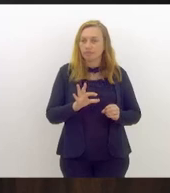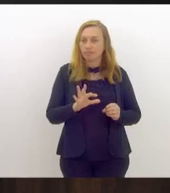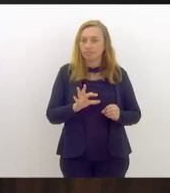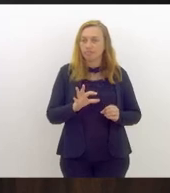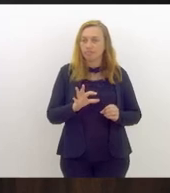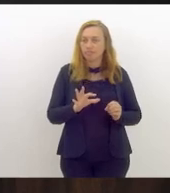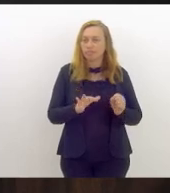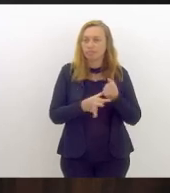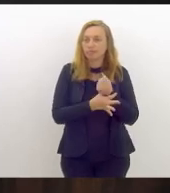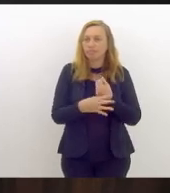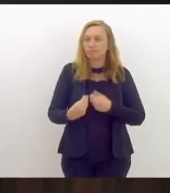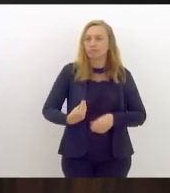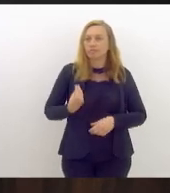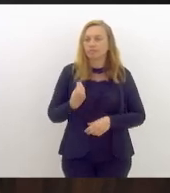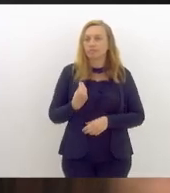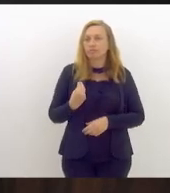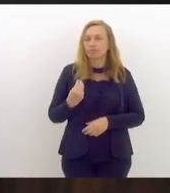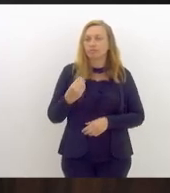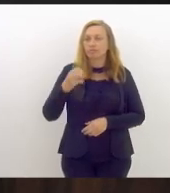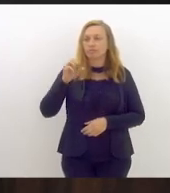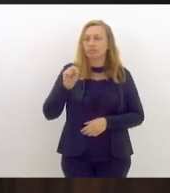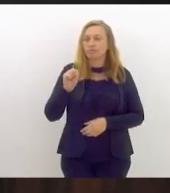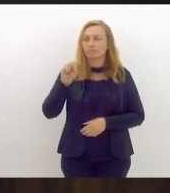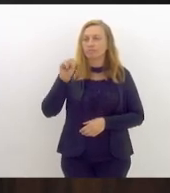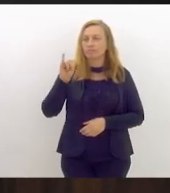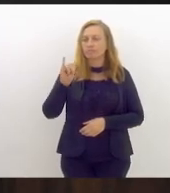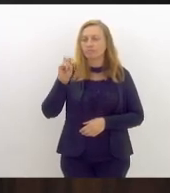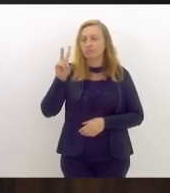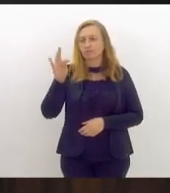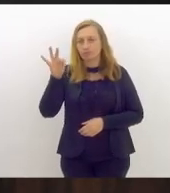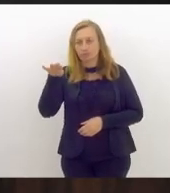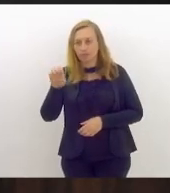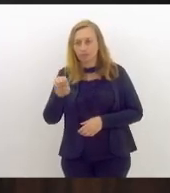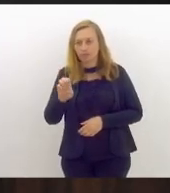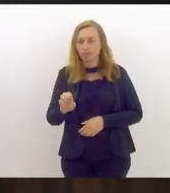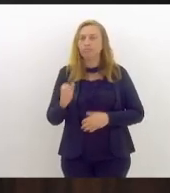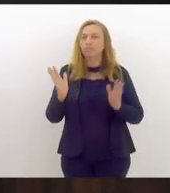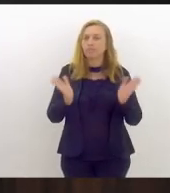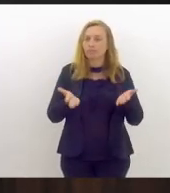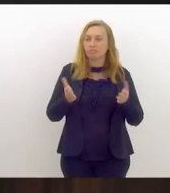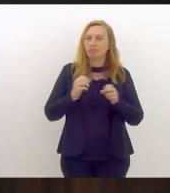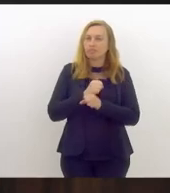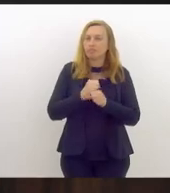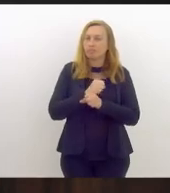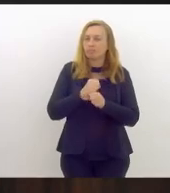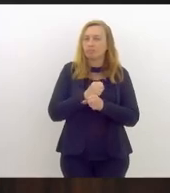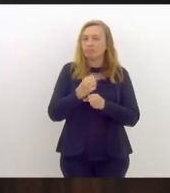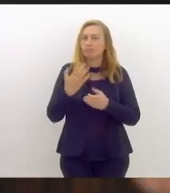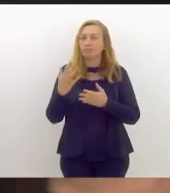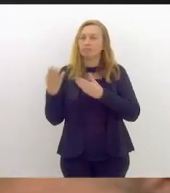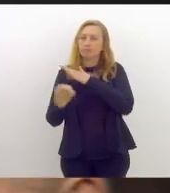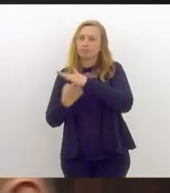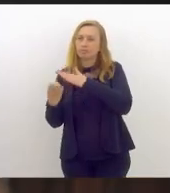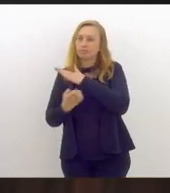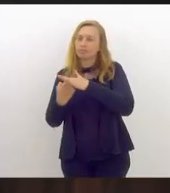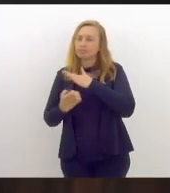Acontece que, agora, decorrido alguns anos, as empresas, que